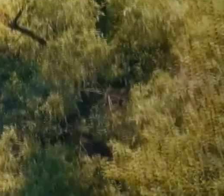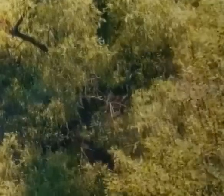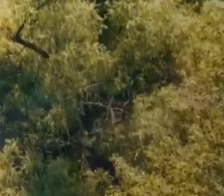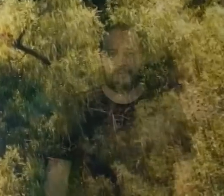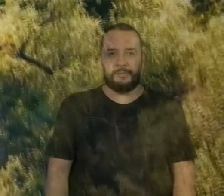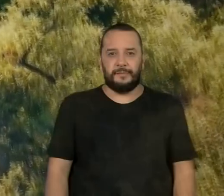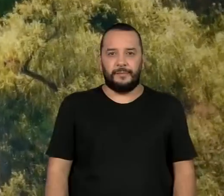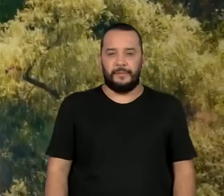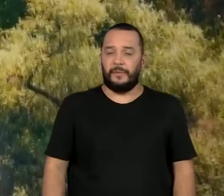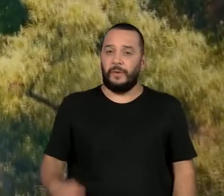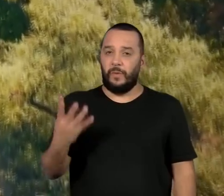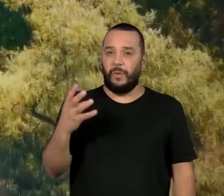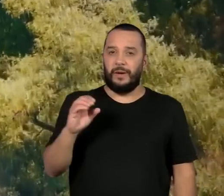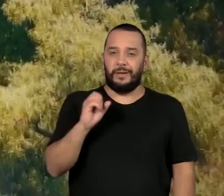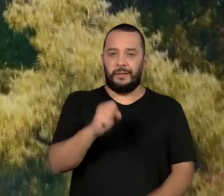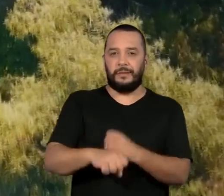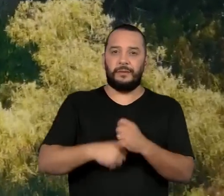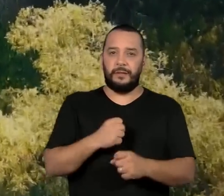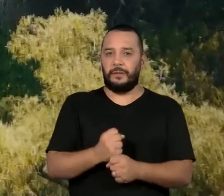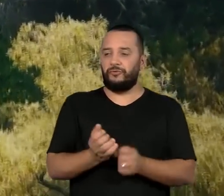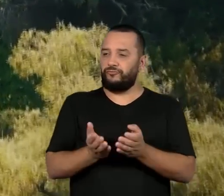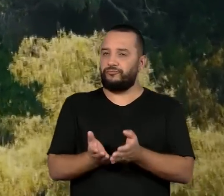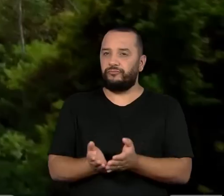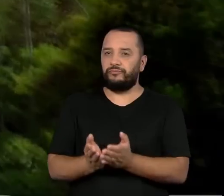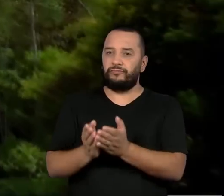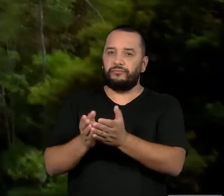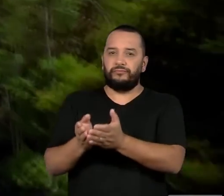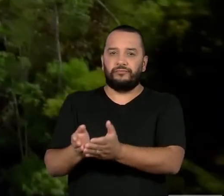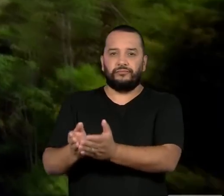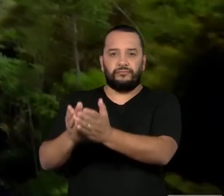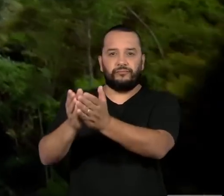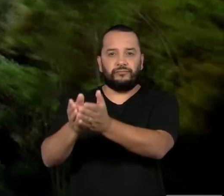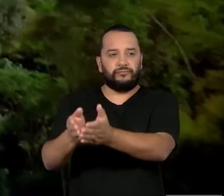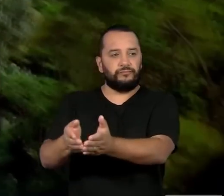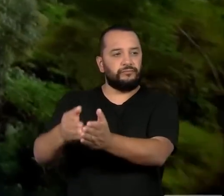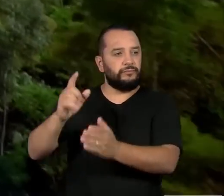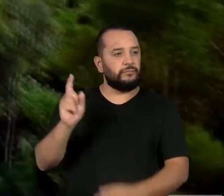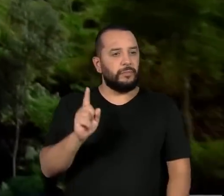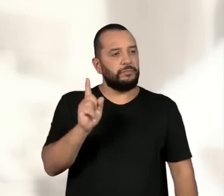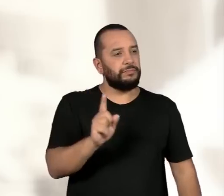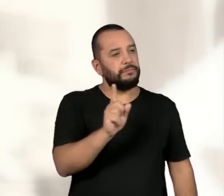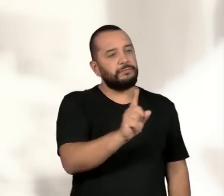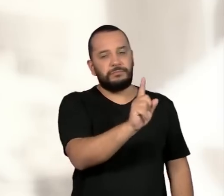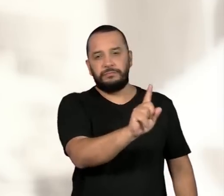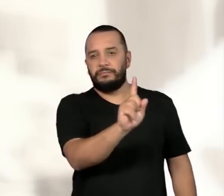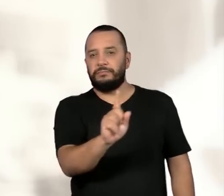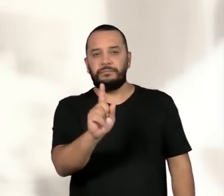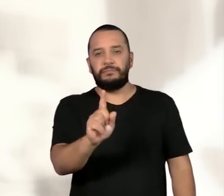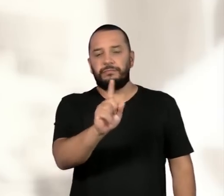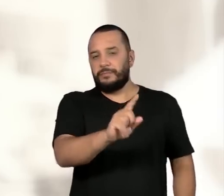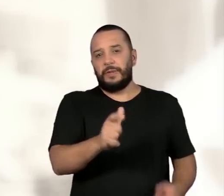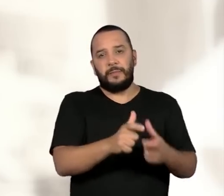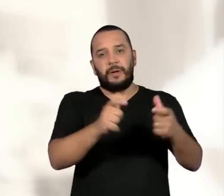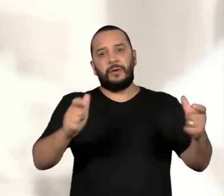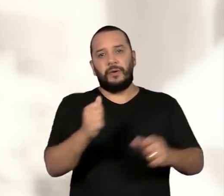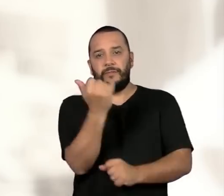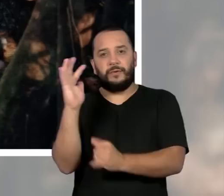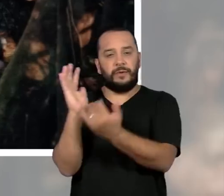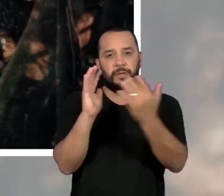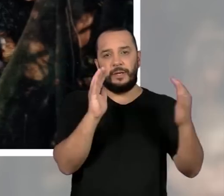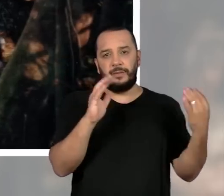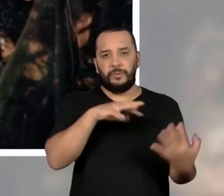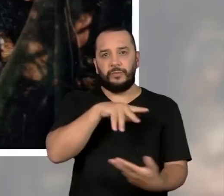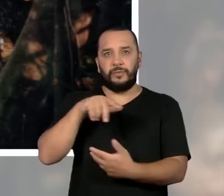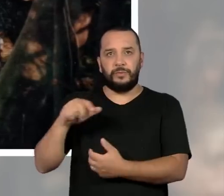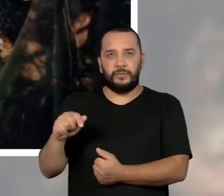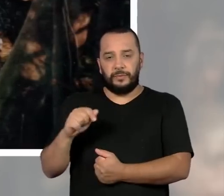"40 anos percorrendo rios e terras na maior floresta tropical do mundo. O cientista Carlos Nobre, um